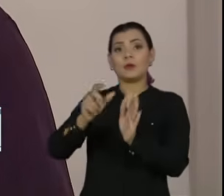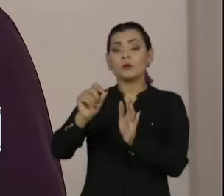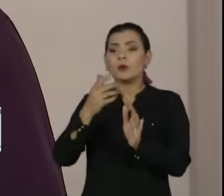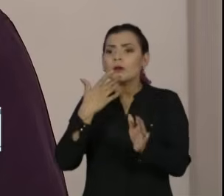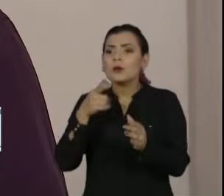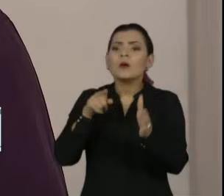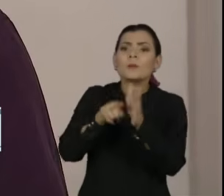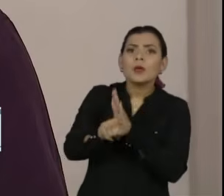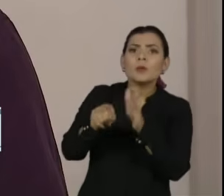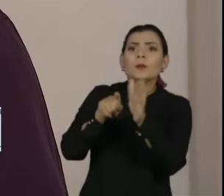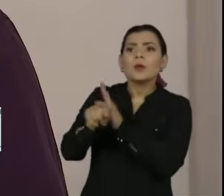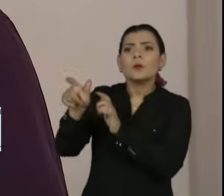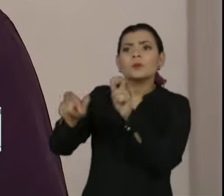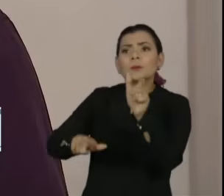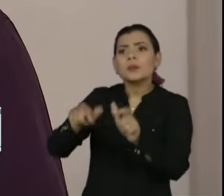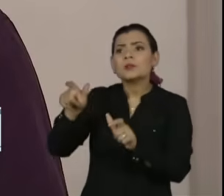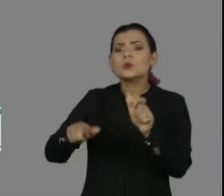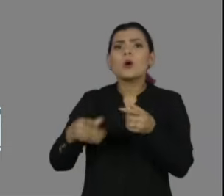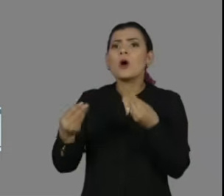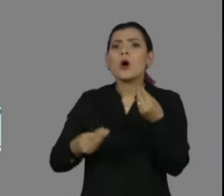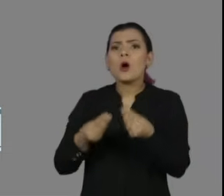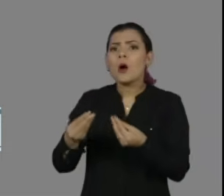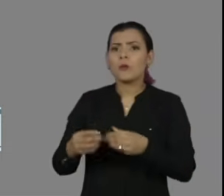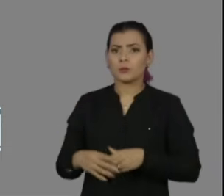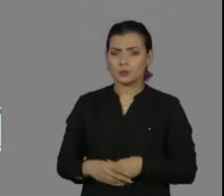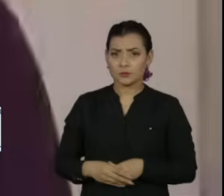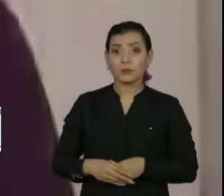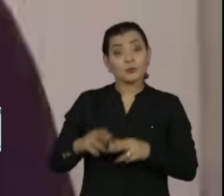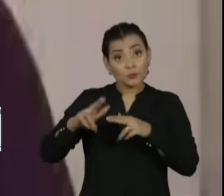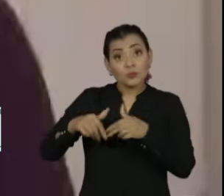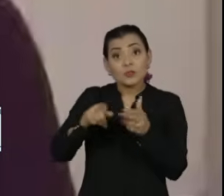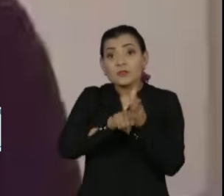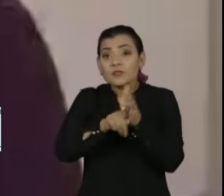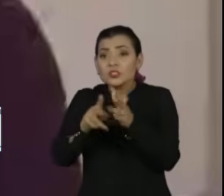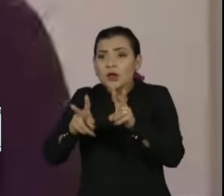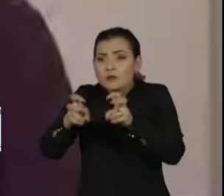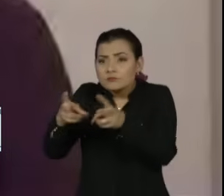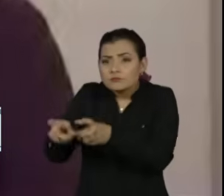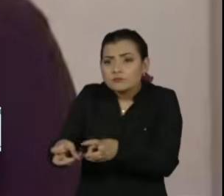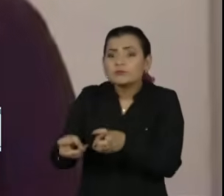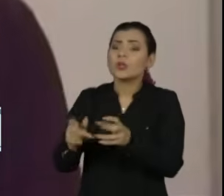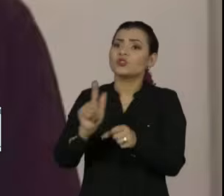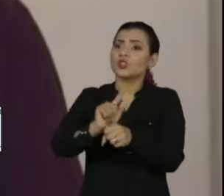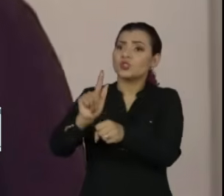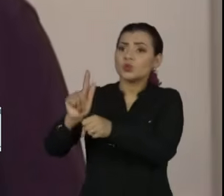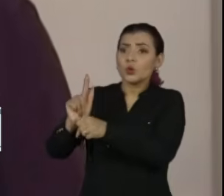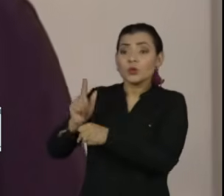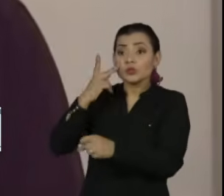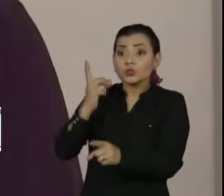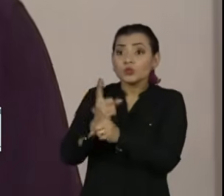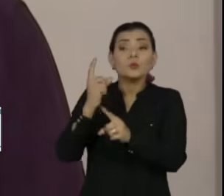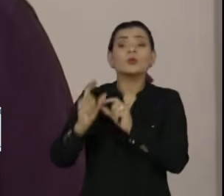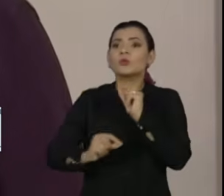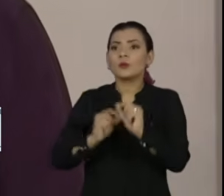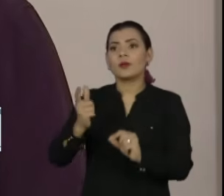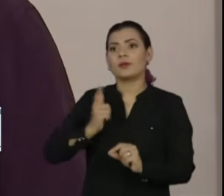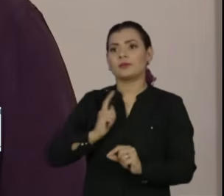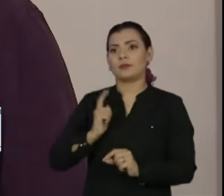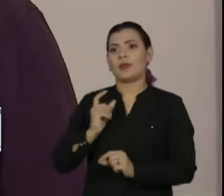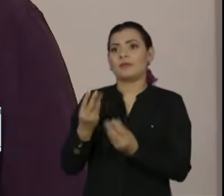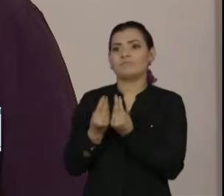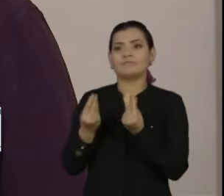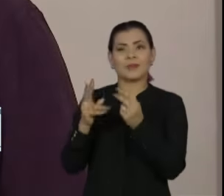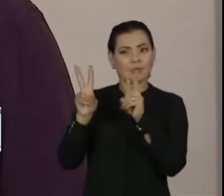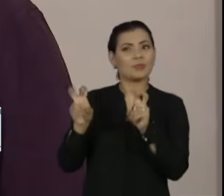as demandas e as... E a partir dessa investigação dos nossos gestores, a gente identificou que tinha um ponto de